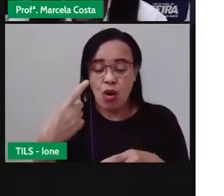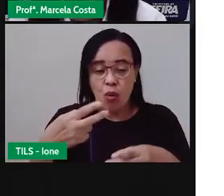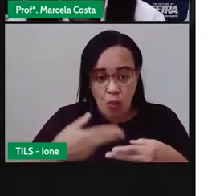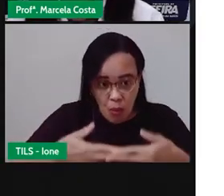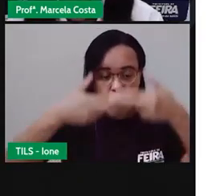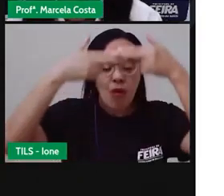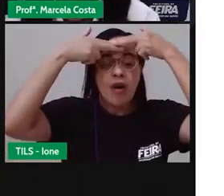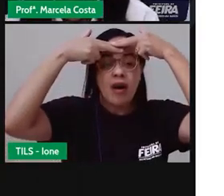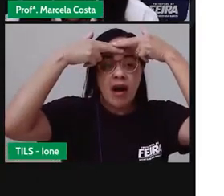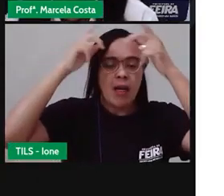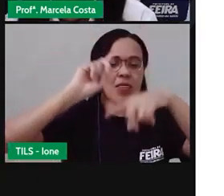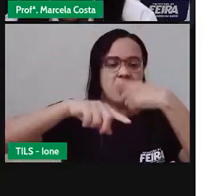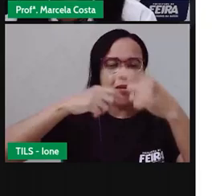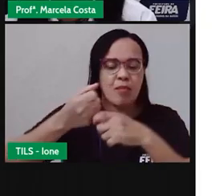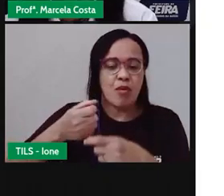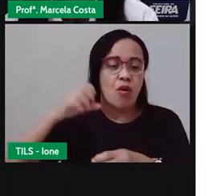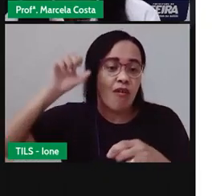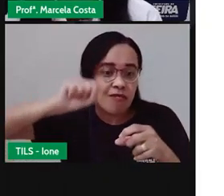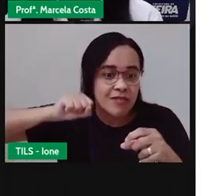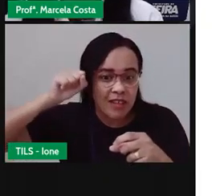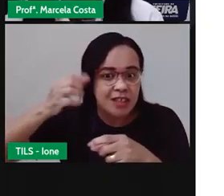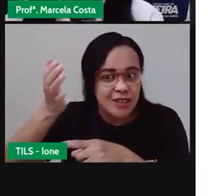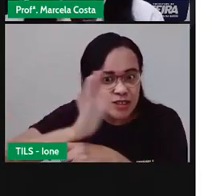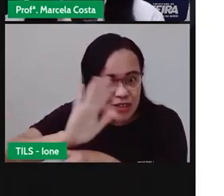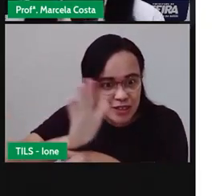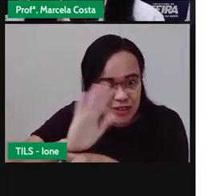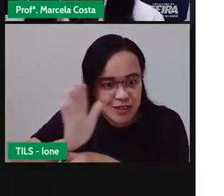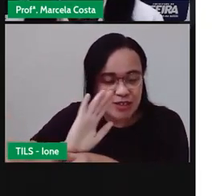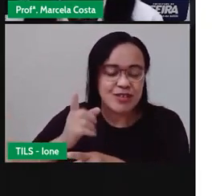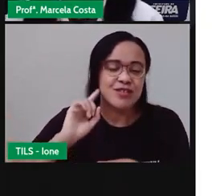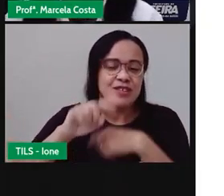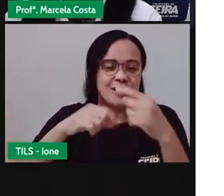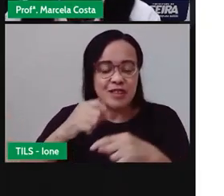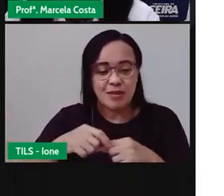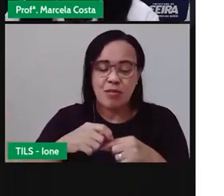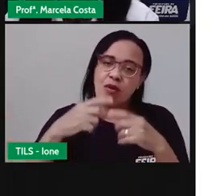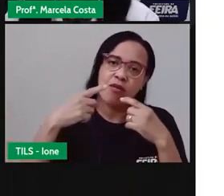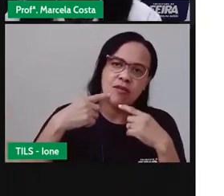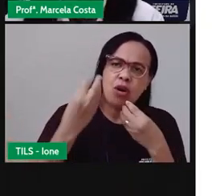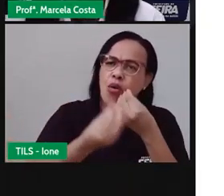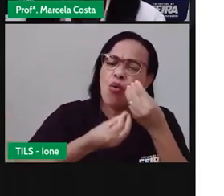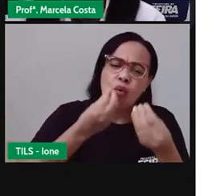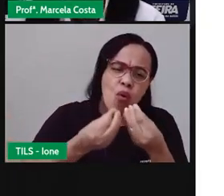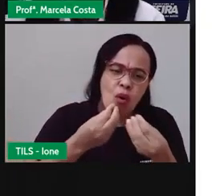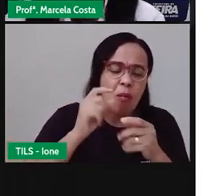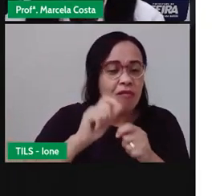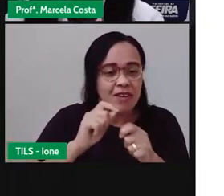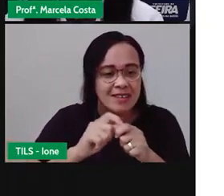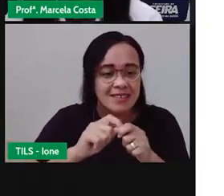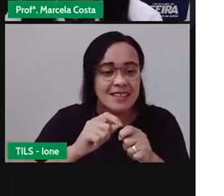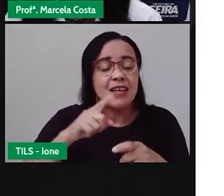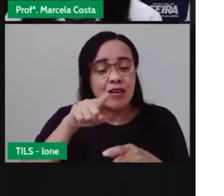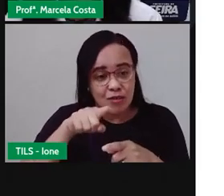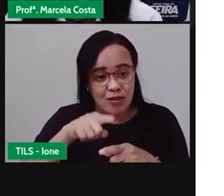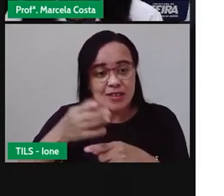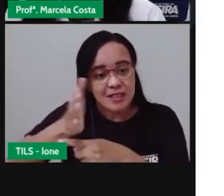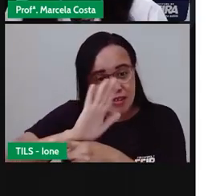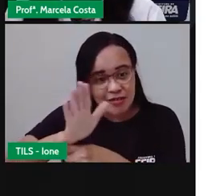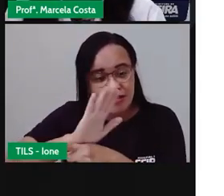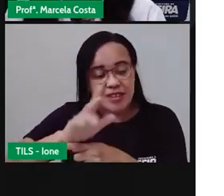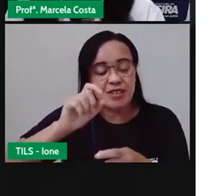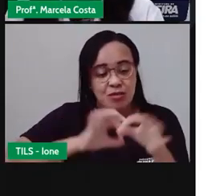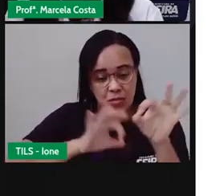um vídeo recitando esse trava-língua e compartilhar com a professora dessa escola e também com seus